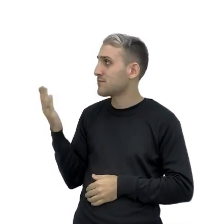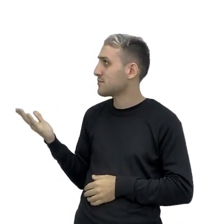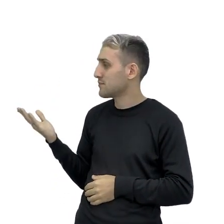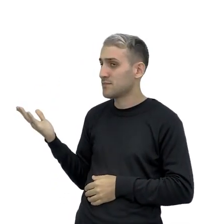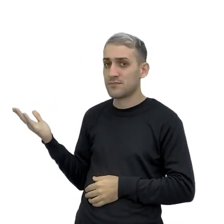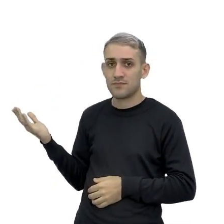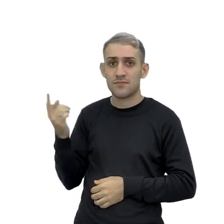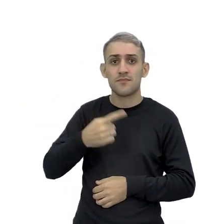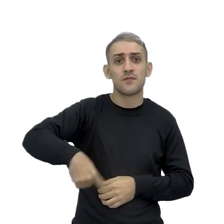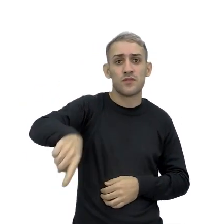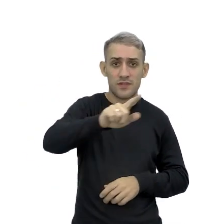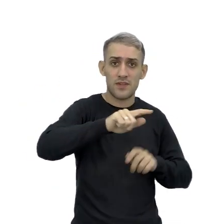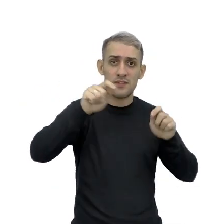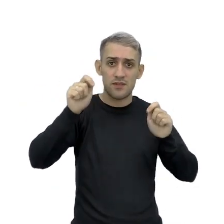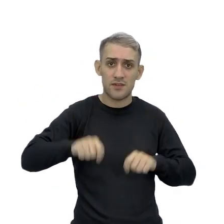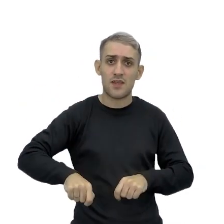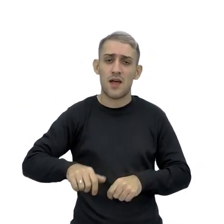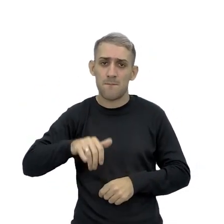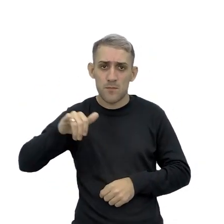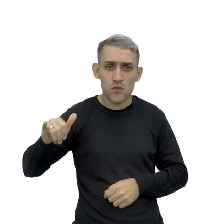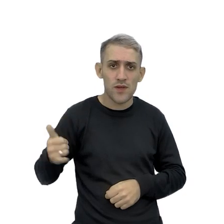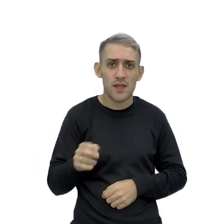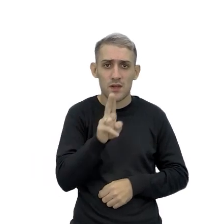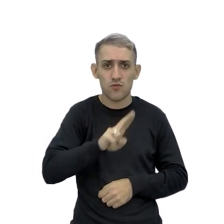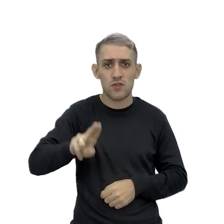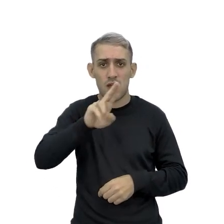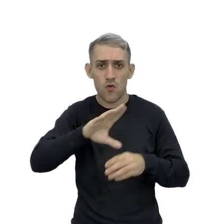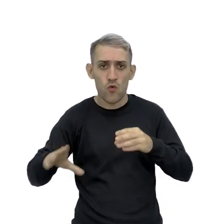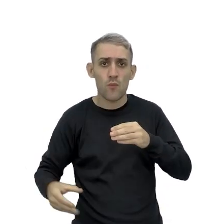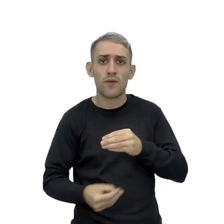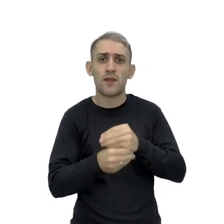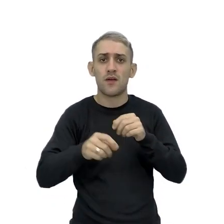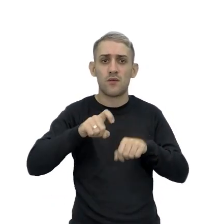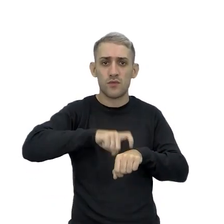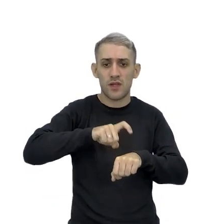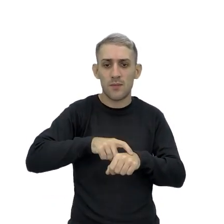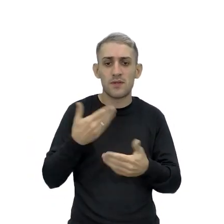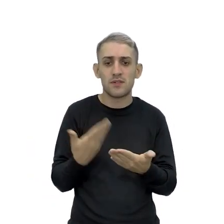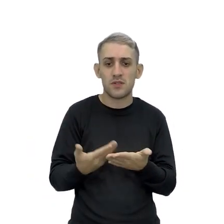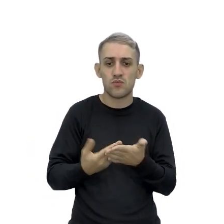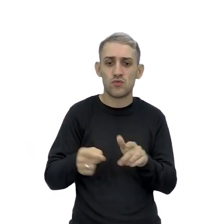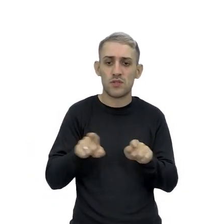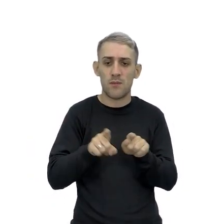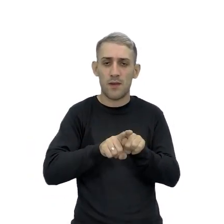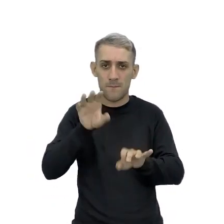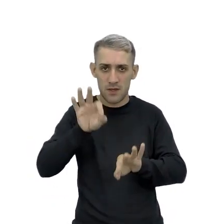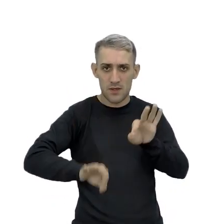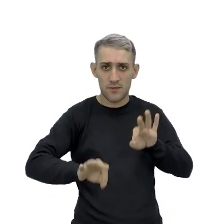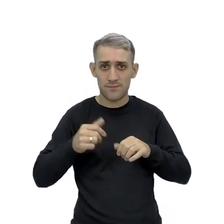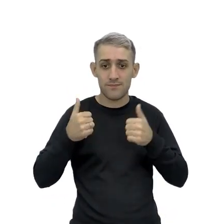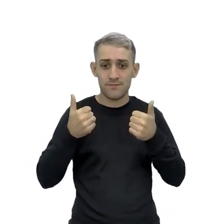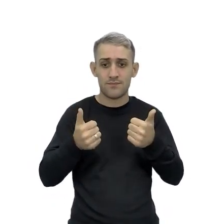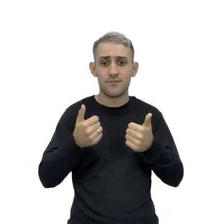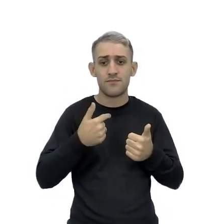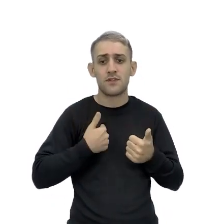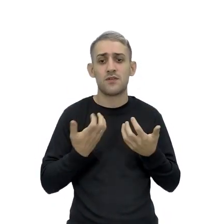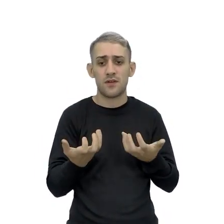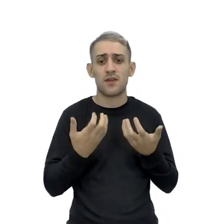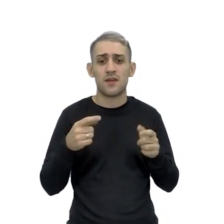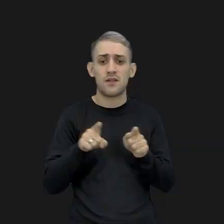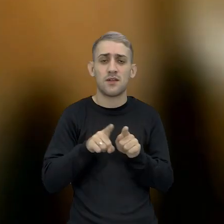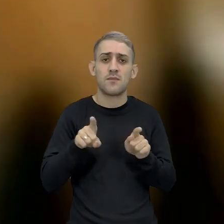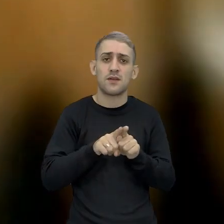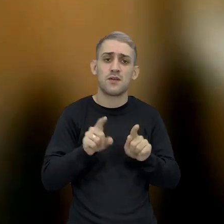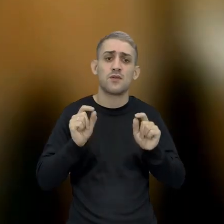você pode ter acesso a elas para complementar o seu momento de estudo e de planejamento, tá ok? Quero, nesse momento,